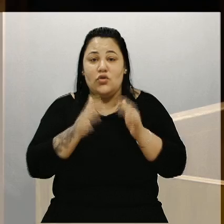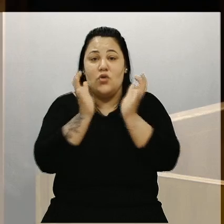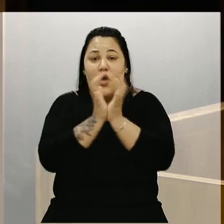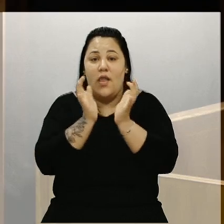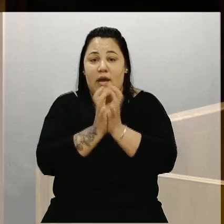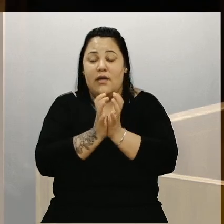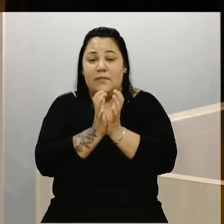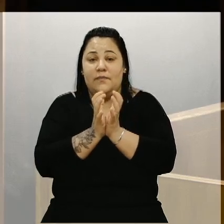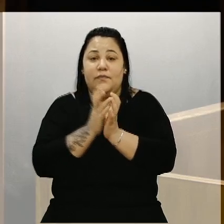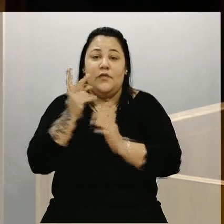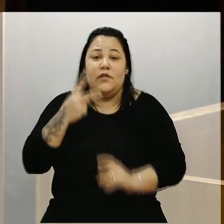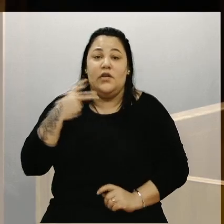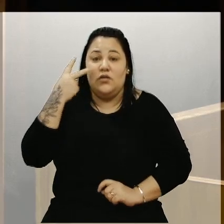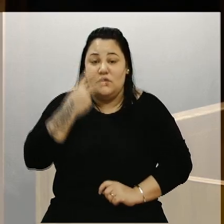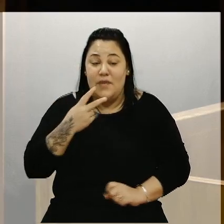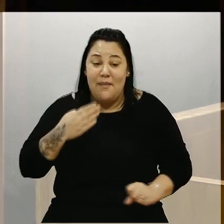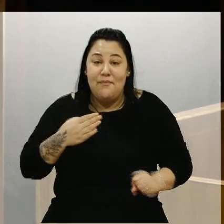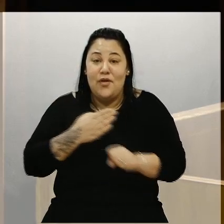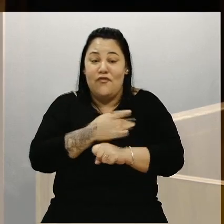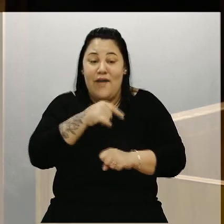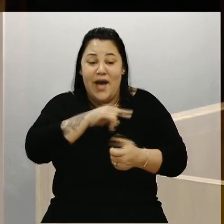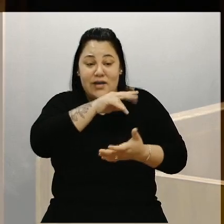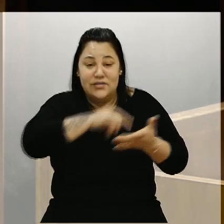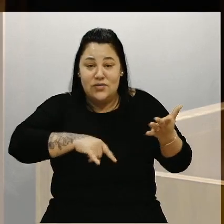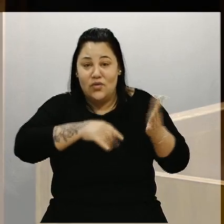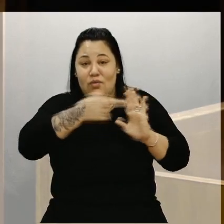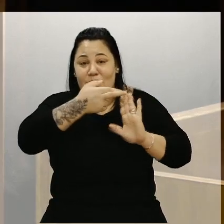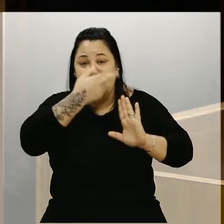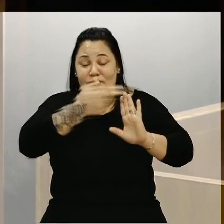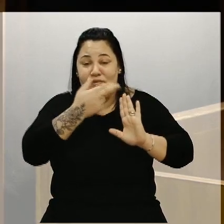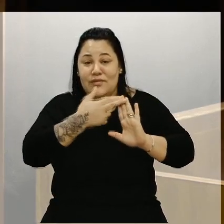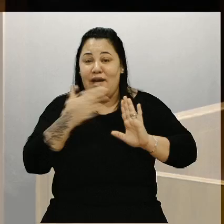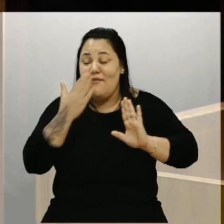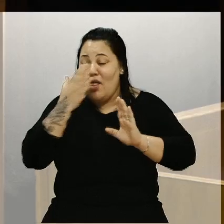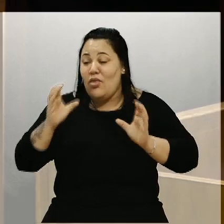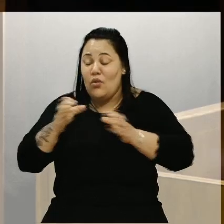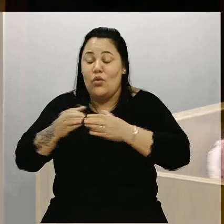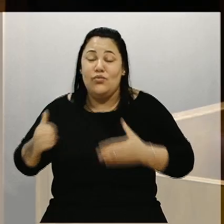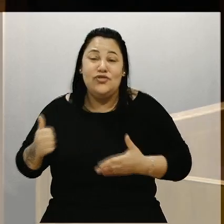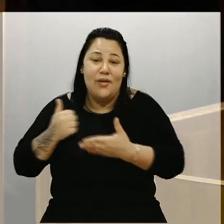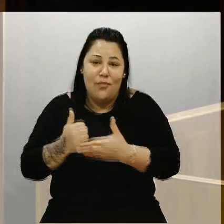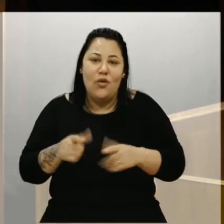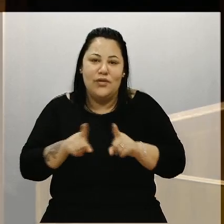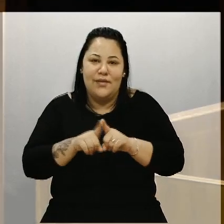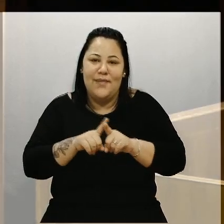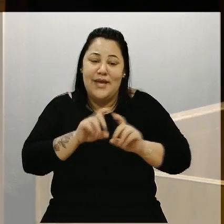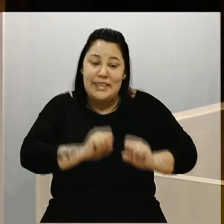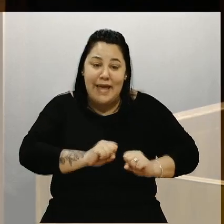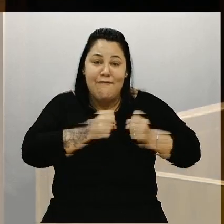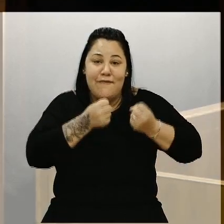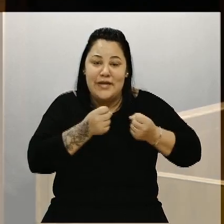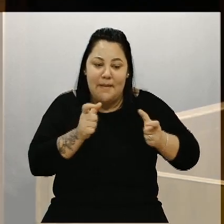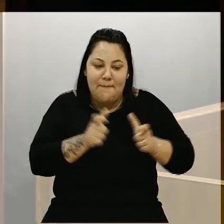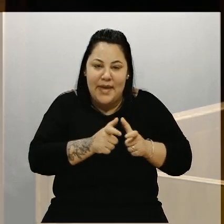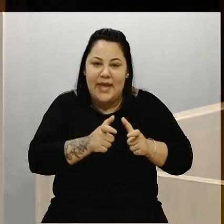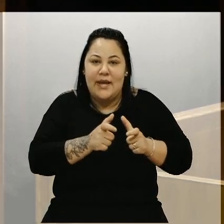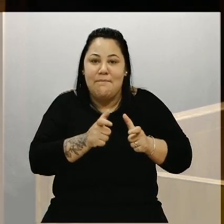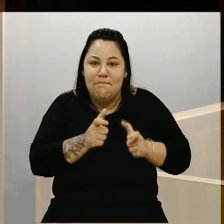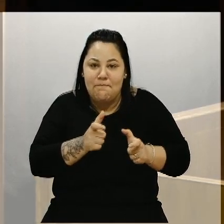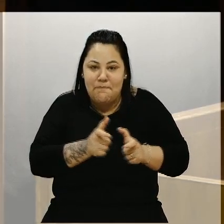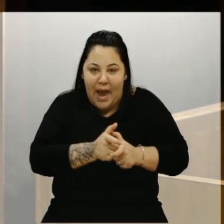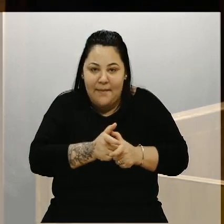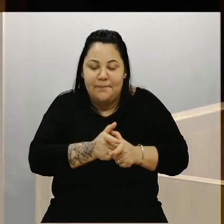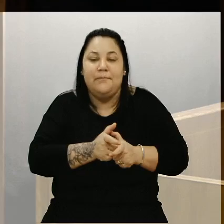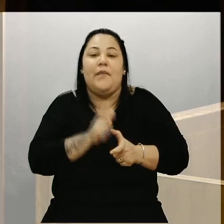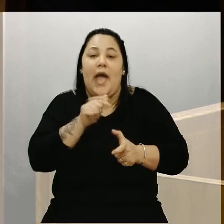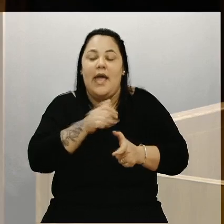requerimento e a consequente criação da Frente Parlamentar em apoio e defesa das micro e pequenas empresas de